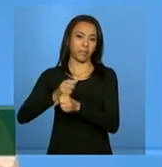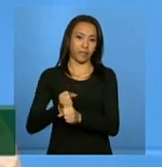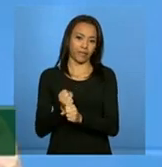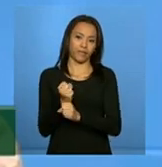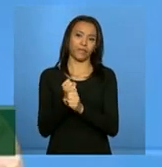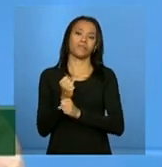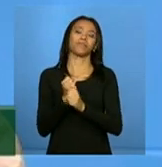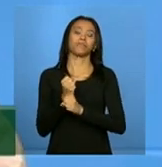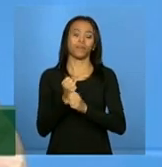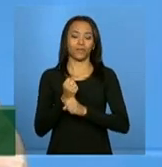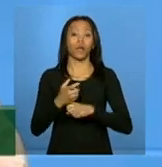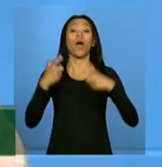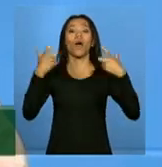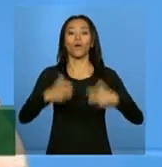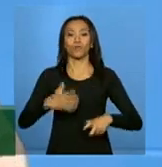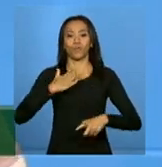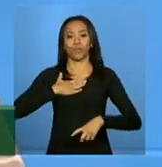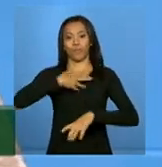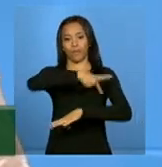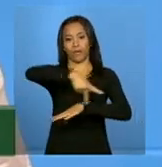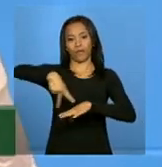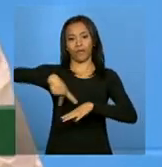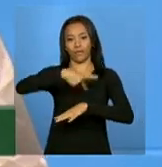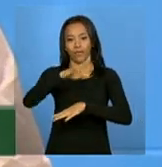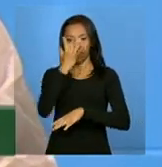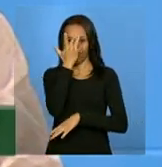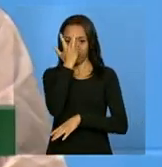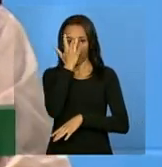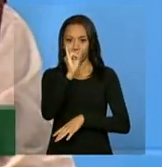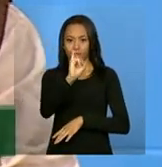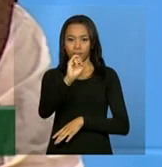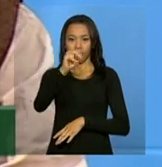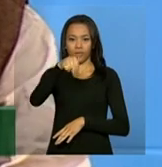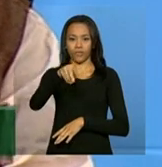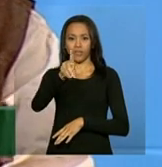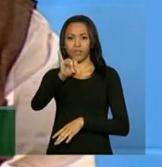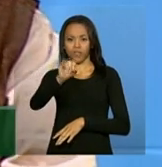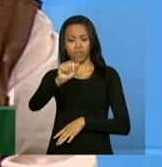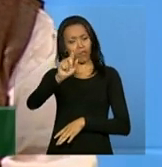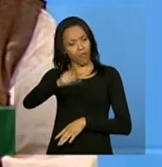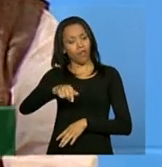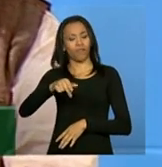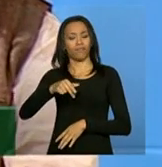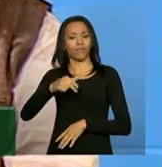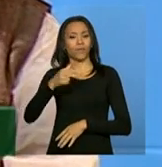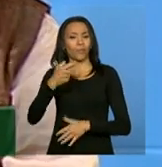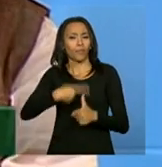no meu país, na Índia. Isso me cura. Então, é algo muito pessoal.